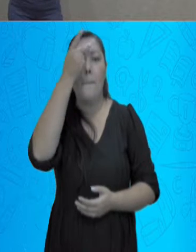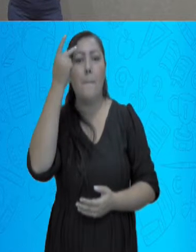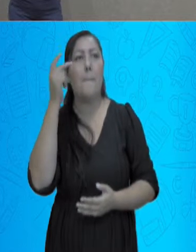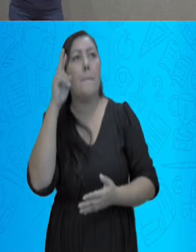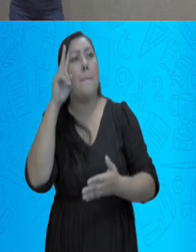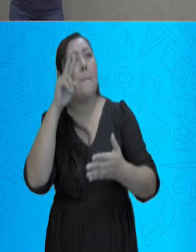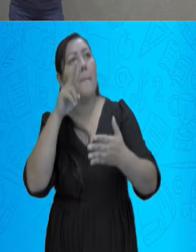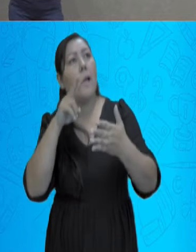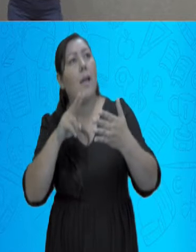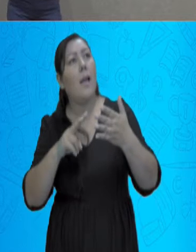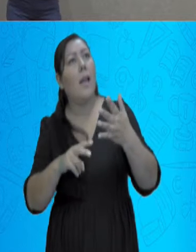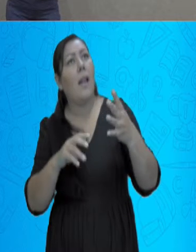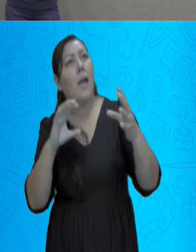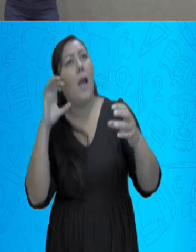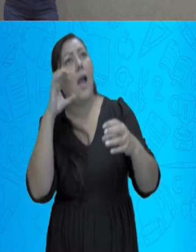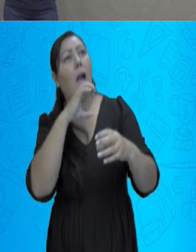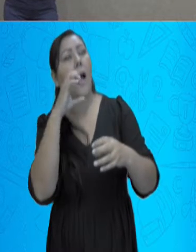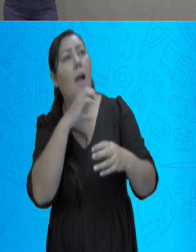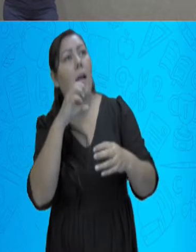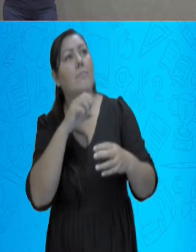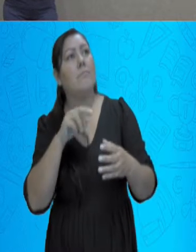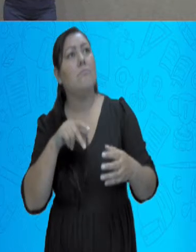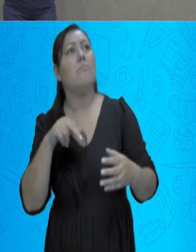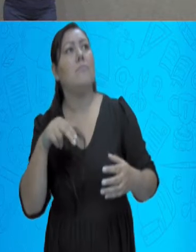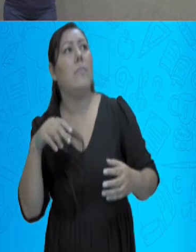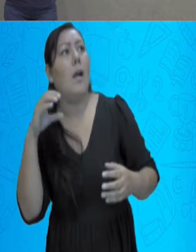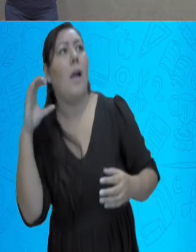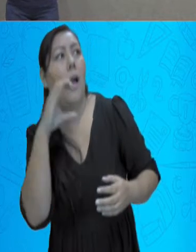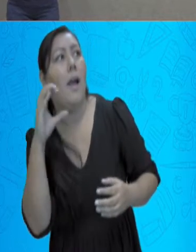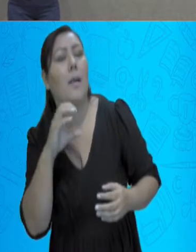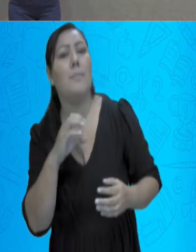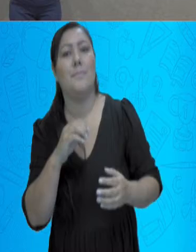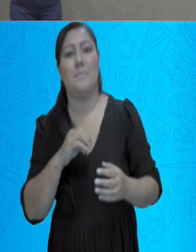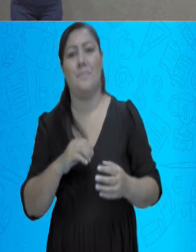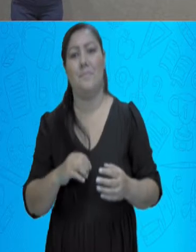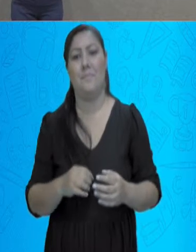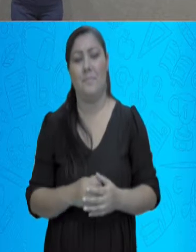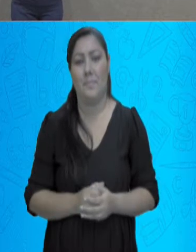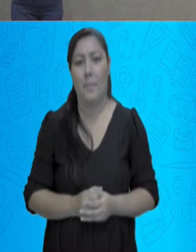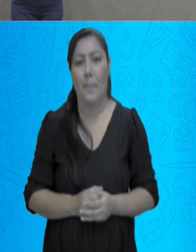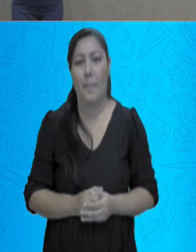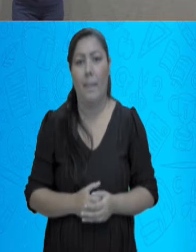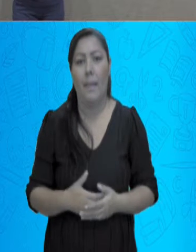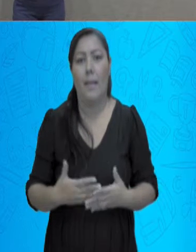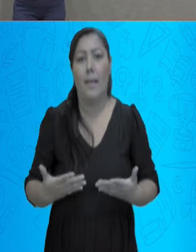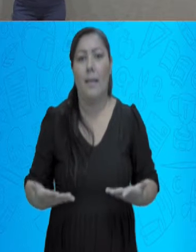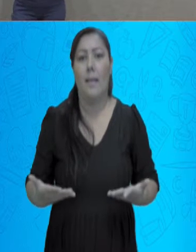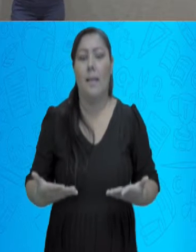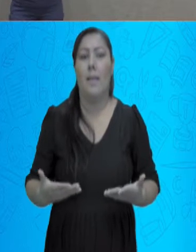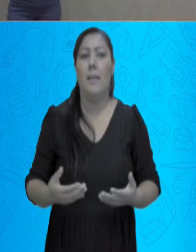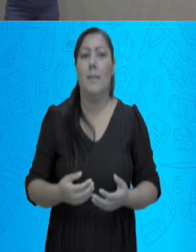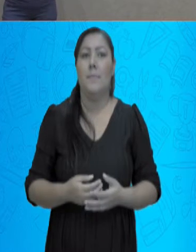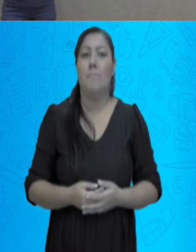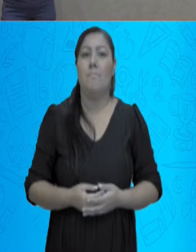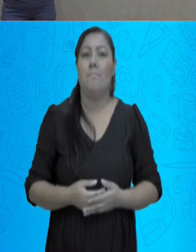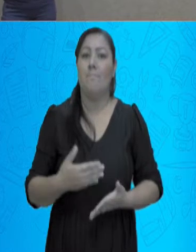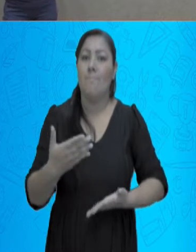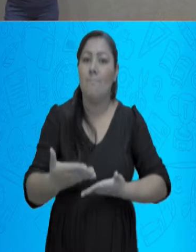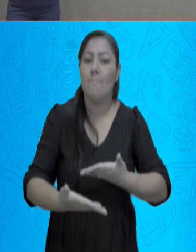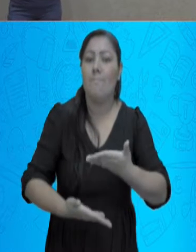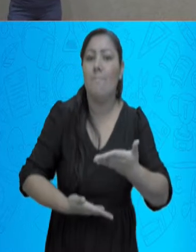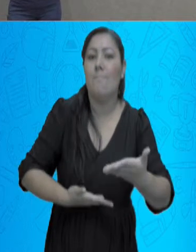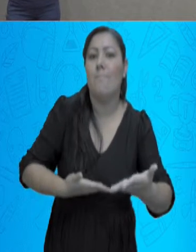que contribui para a transmissão da mensagem. Então, há um envolvimento da linguagem